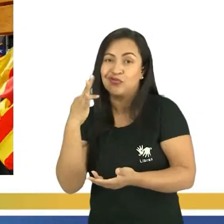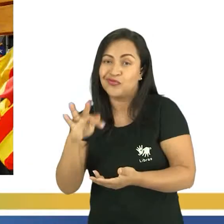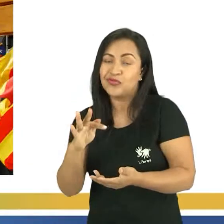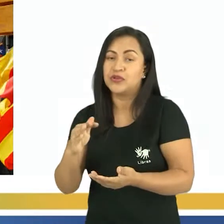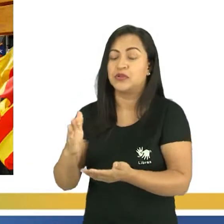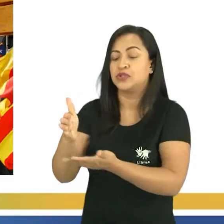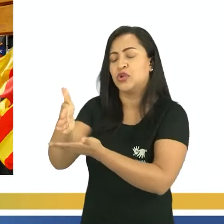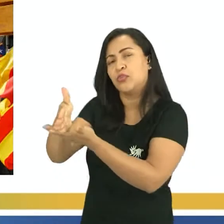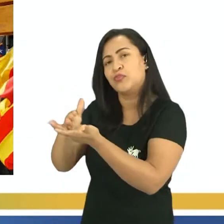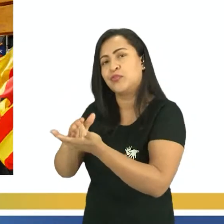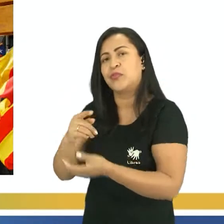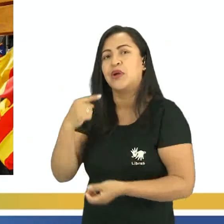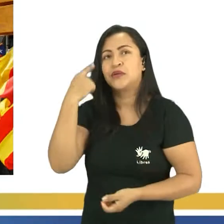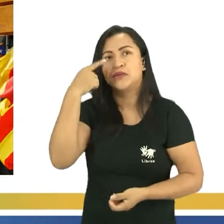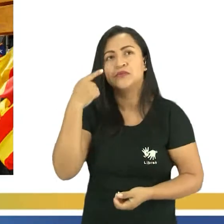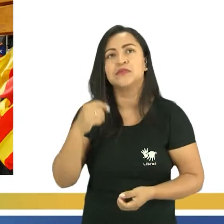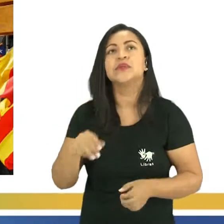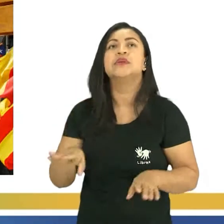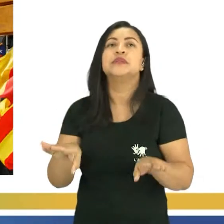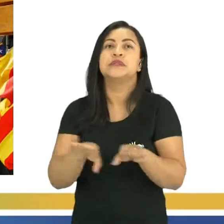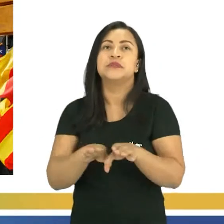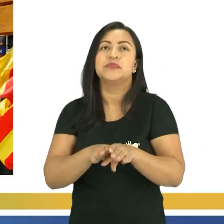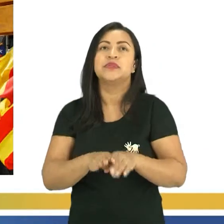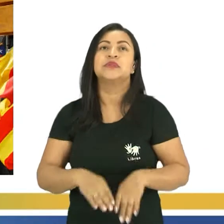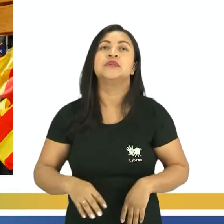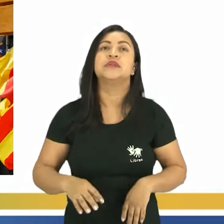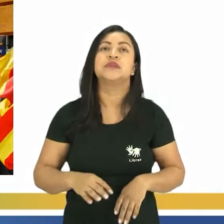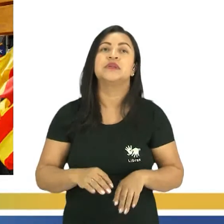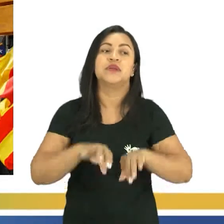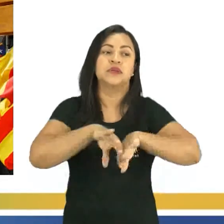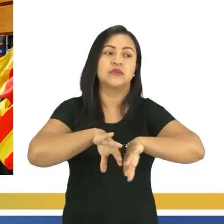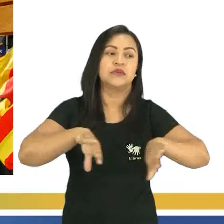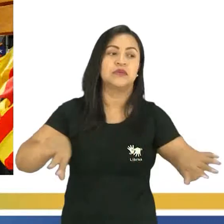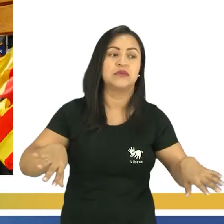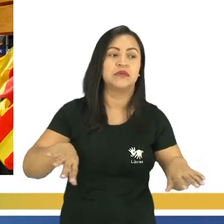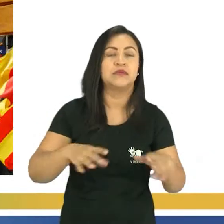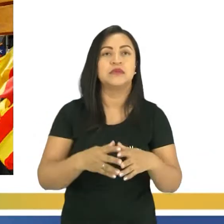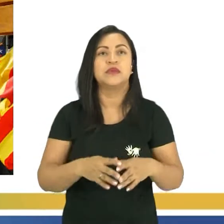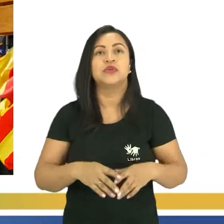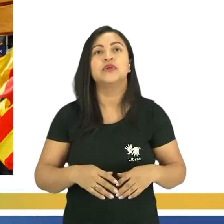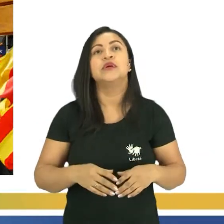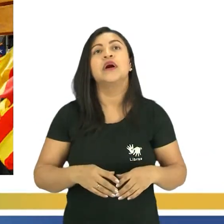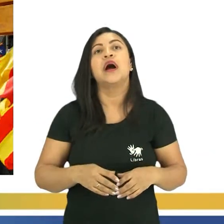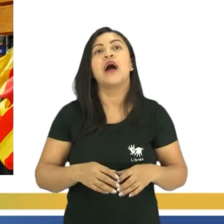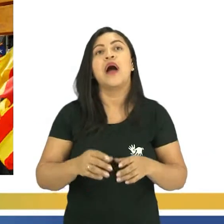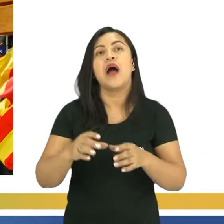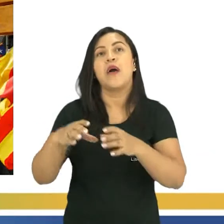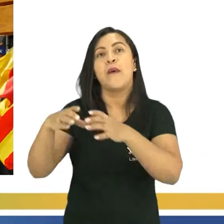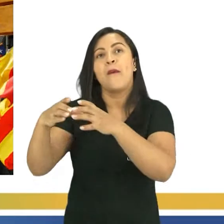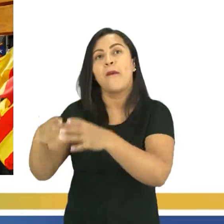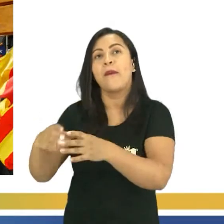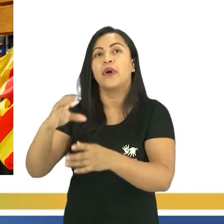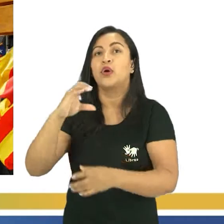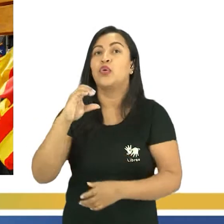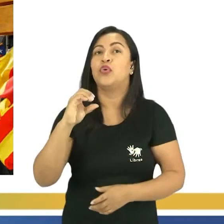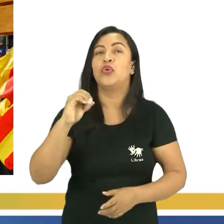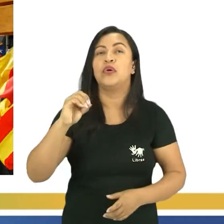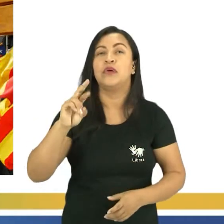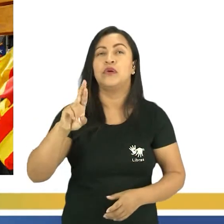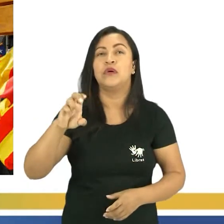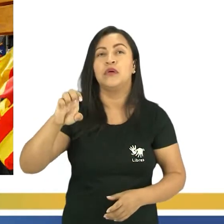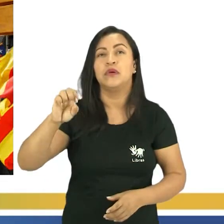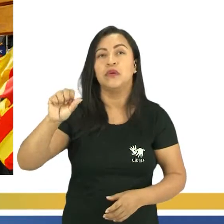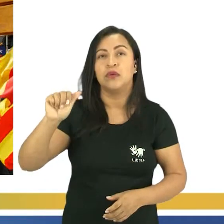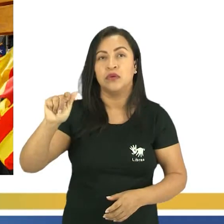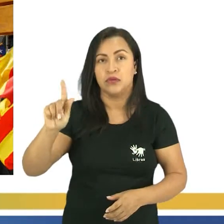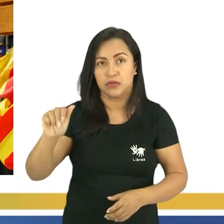tá? Flandes, que é uma região da Bélgica, que quer se tornar independente. Ilha de Córcega, que pertence à França, também quer se tornar independente. Padania,